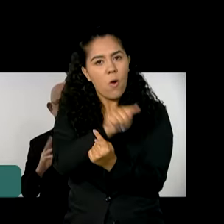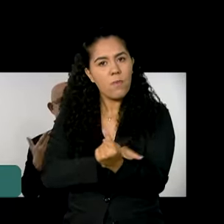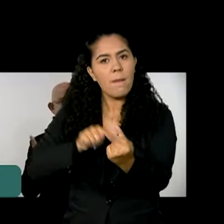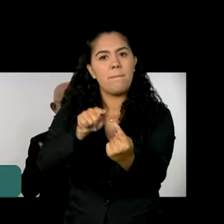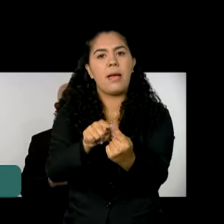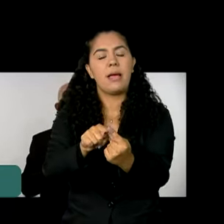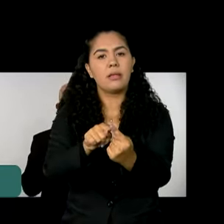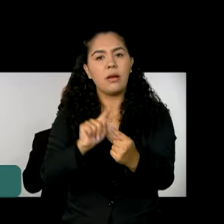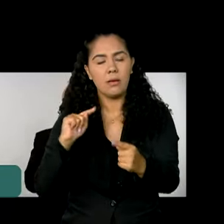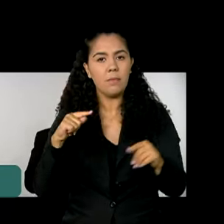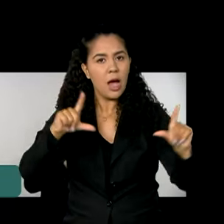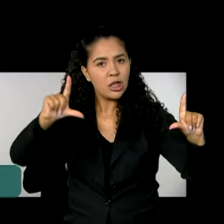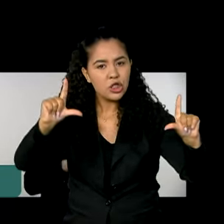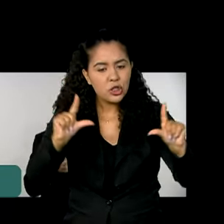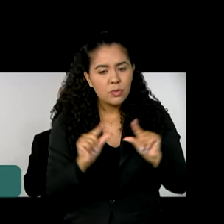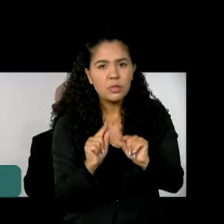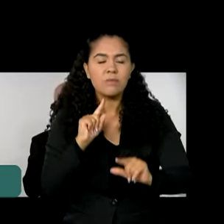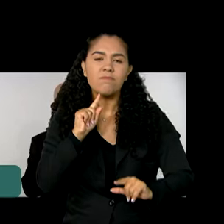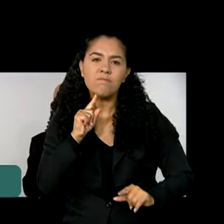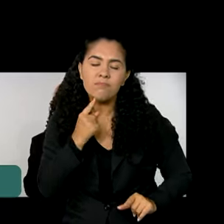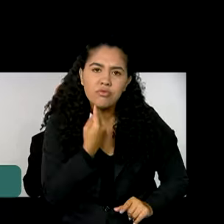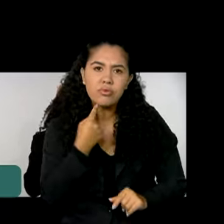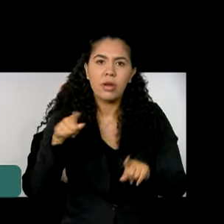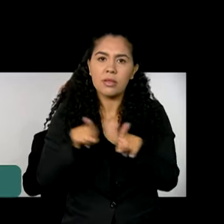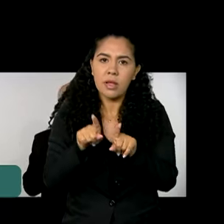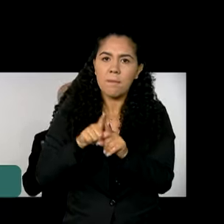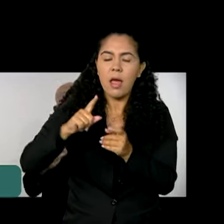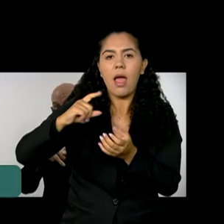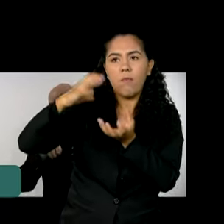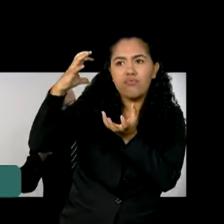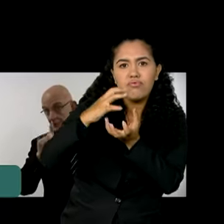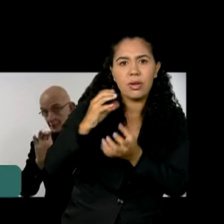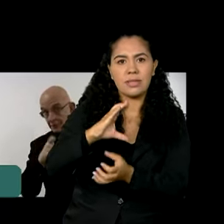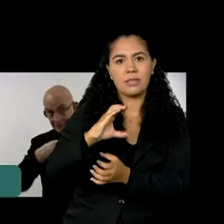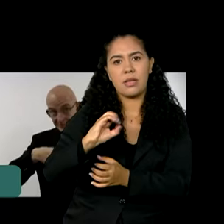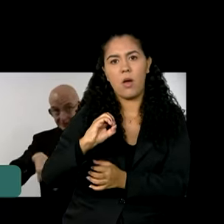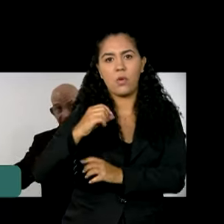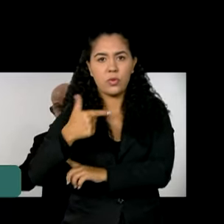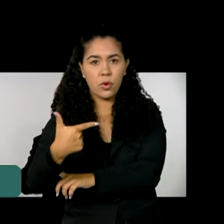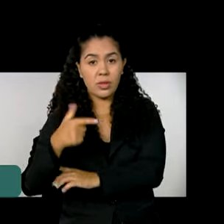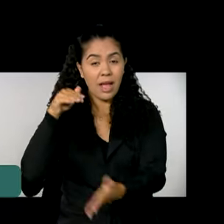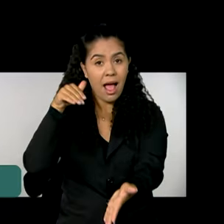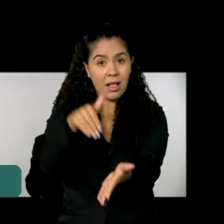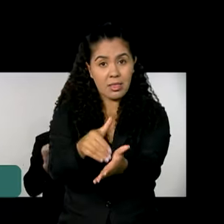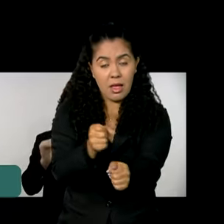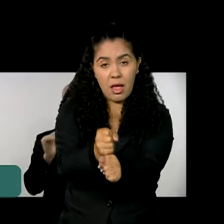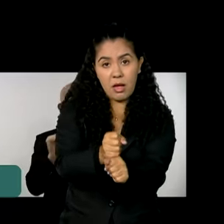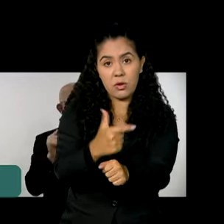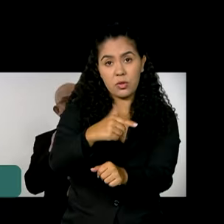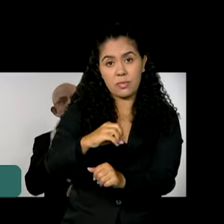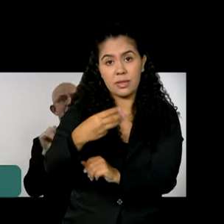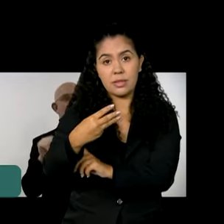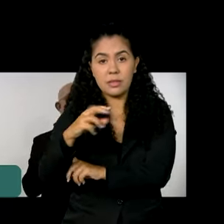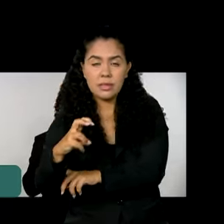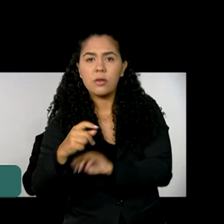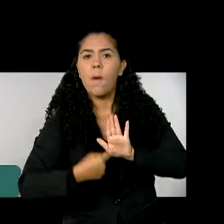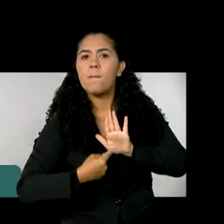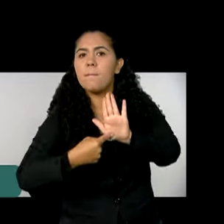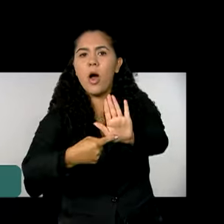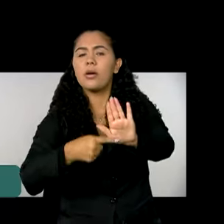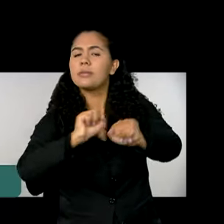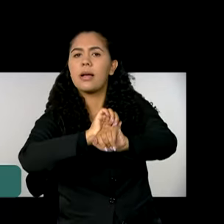redução de emissões para 2035. Ela reflete a visão de um país